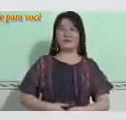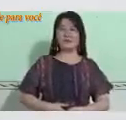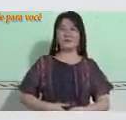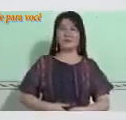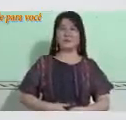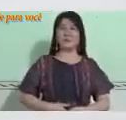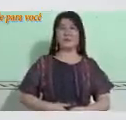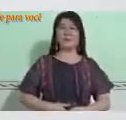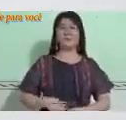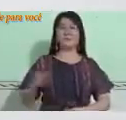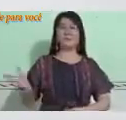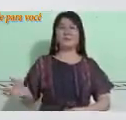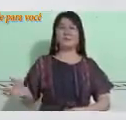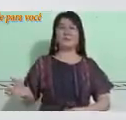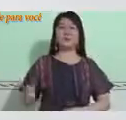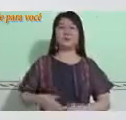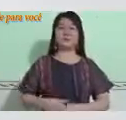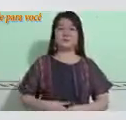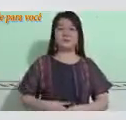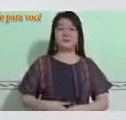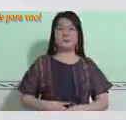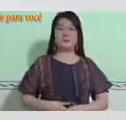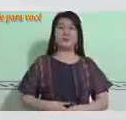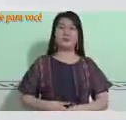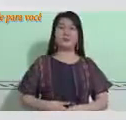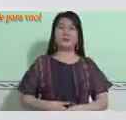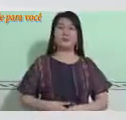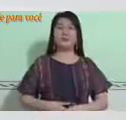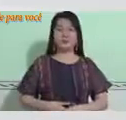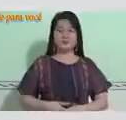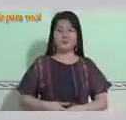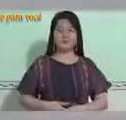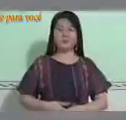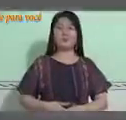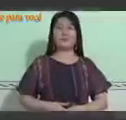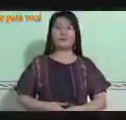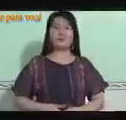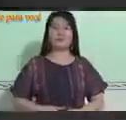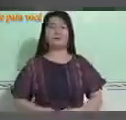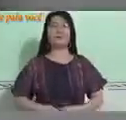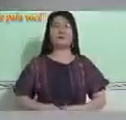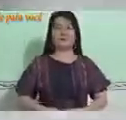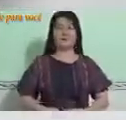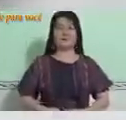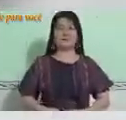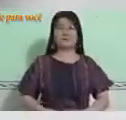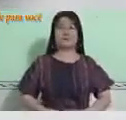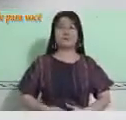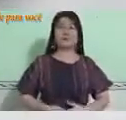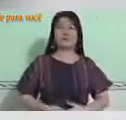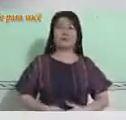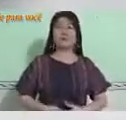vírgula, sendo por isso é chamada de parkinsonismo, vírgula, COM, tremor, vírgula, rigidez dos músculos e